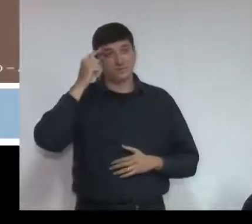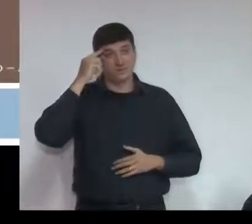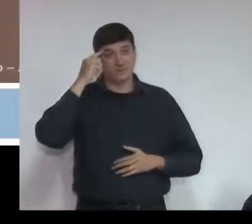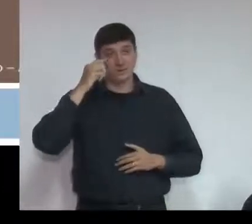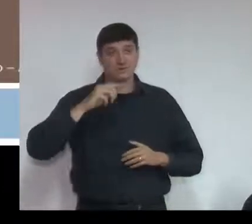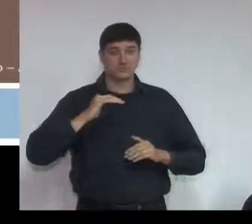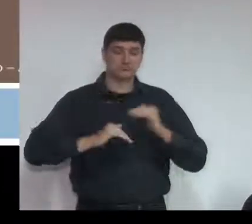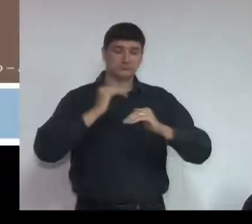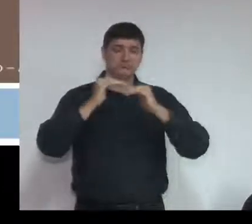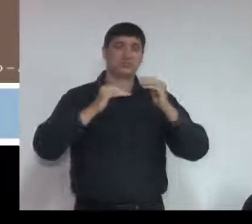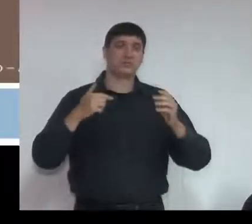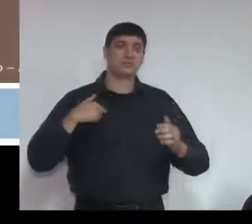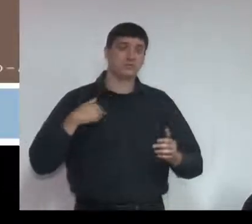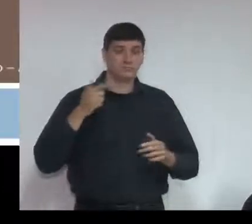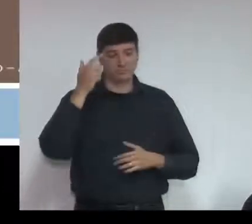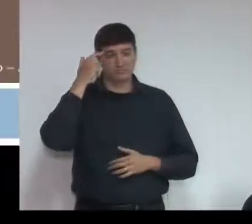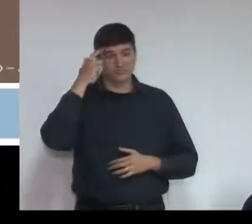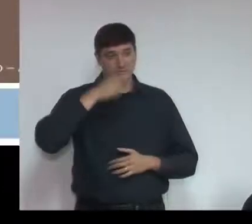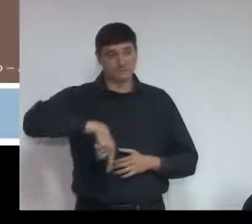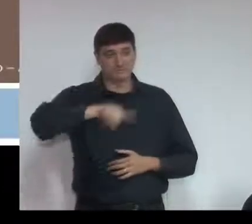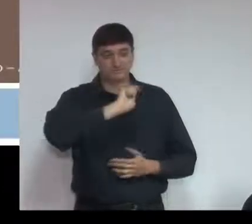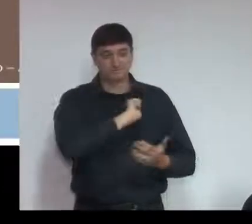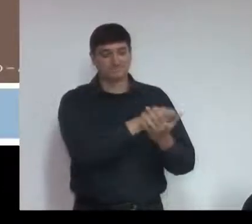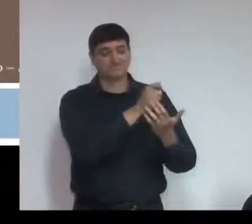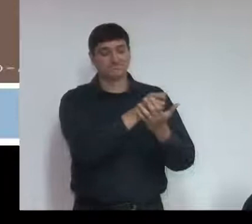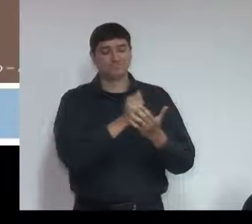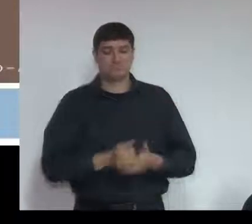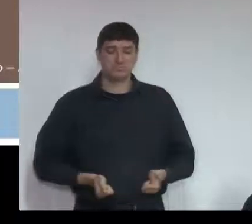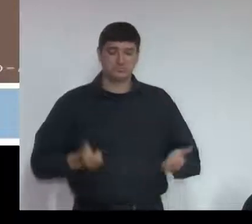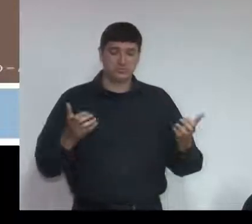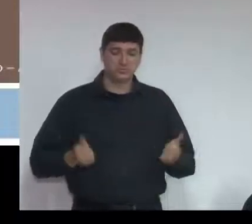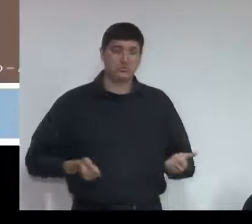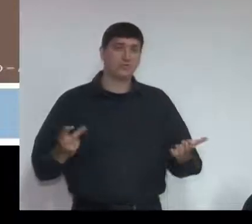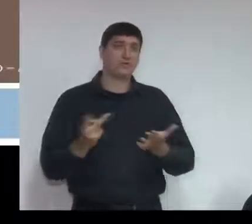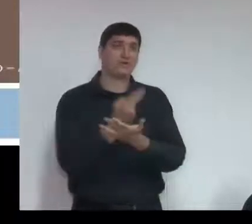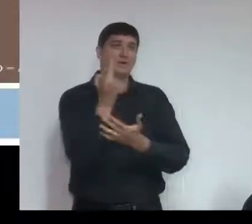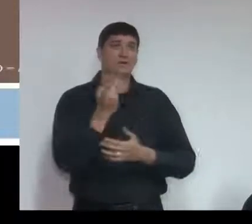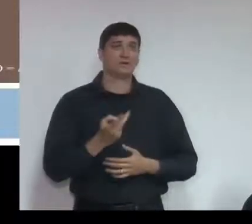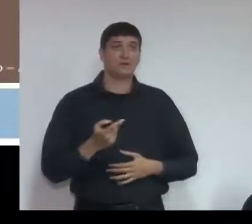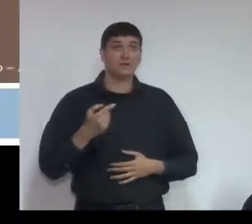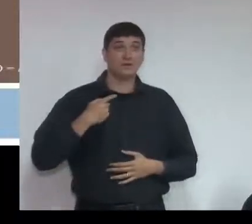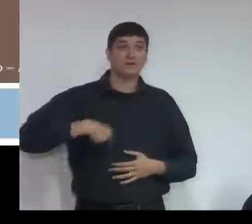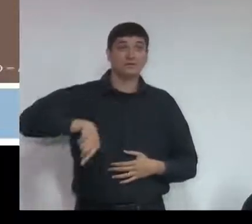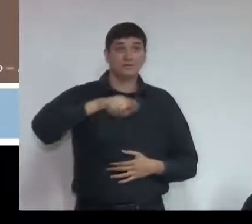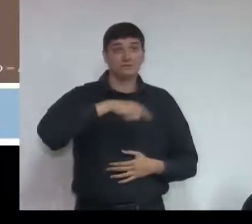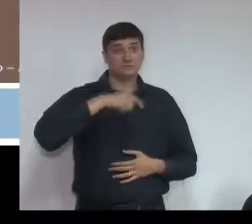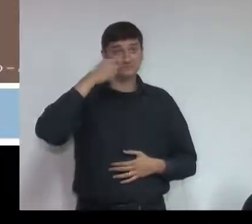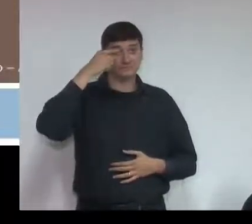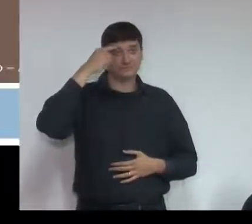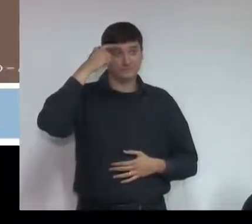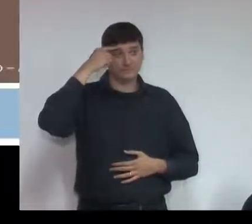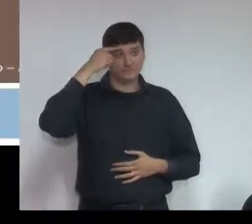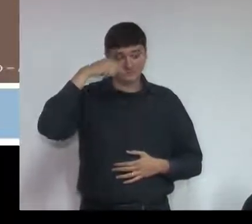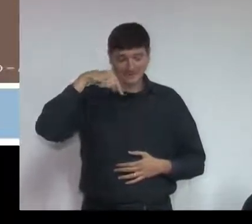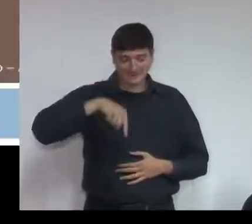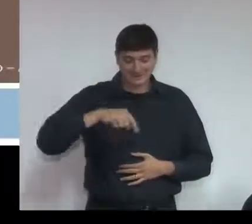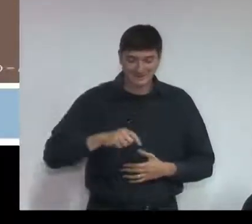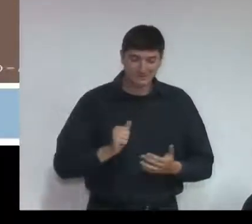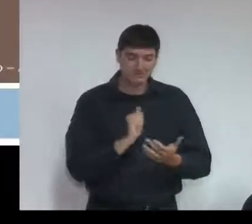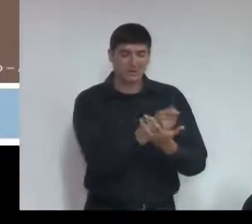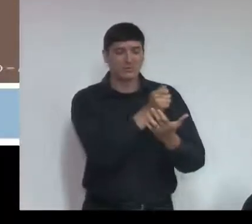está gastando de maneira errada. A gente gasta cerca de... Vou até pegar um outro resumo aqui.